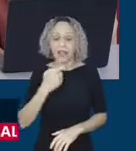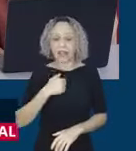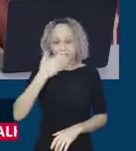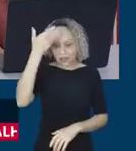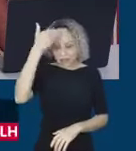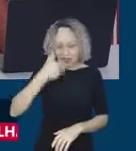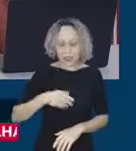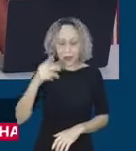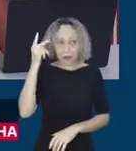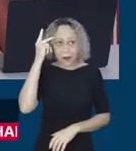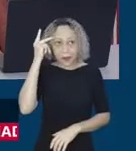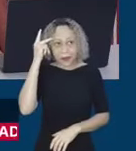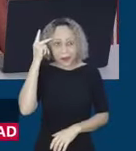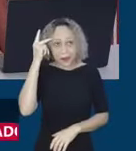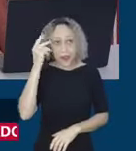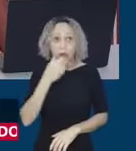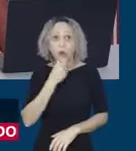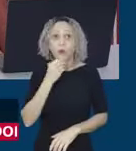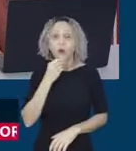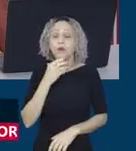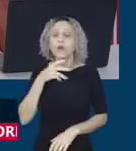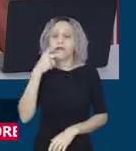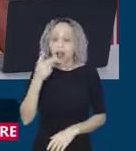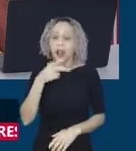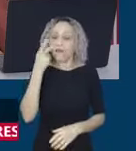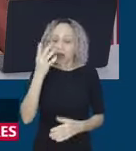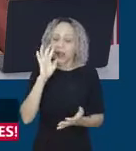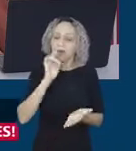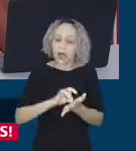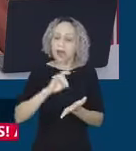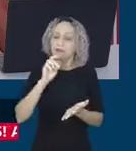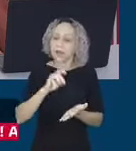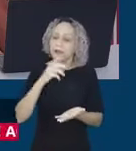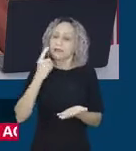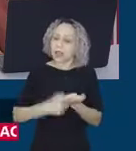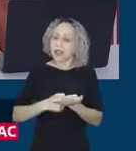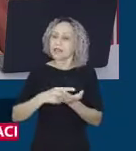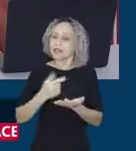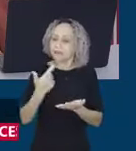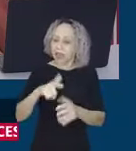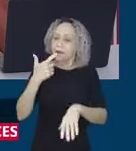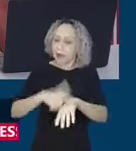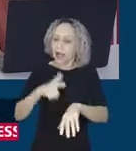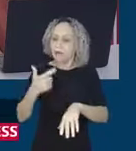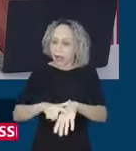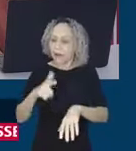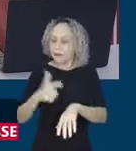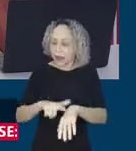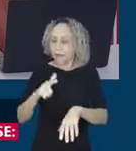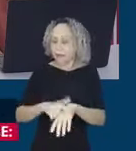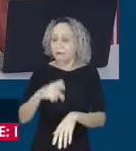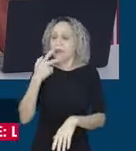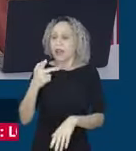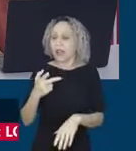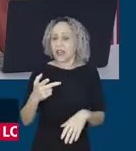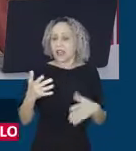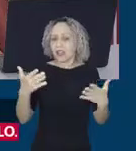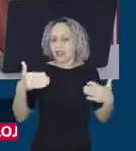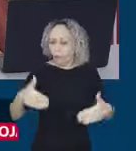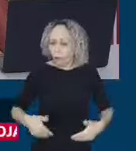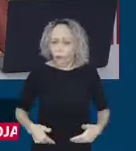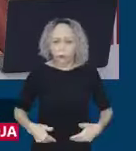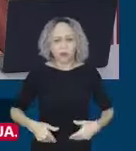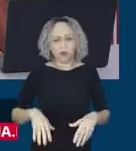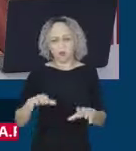Salário mínimo e combate à miséria, à fome, enfim, dos mais vulneráveis. Infelizmente, quero cumprimentar o ministro Marinho também,